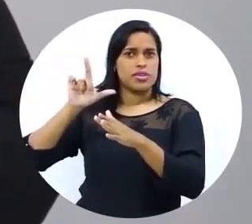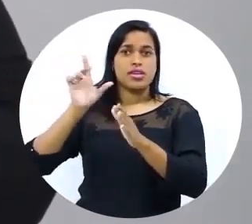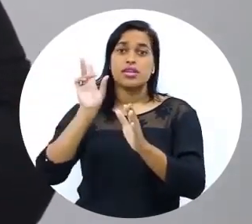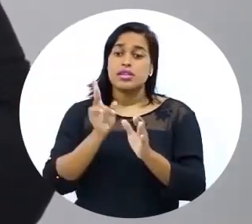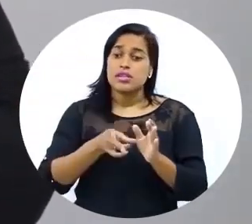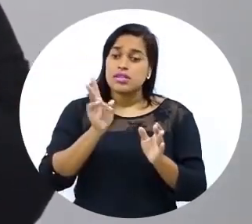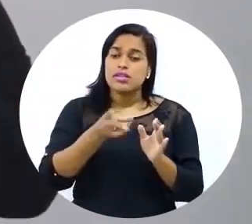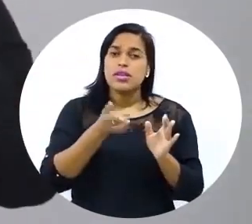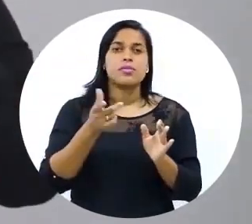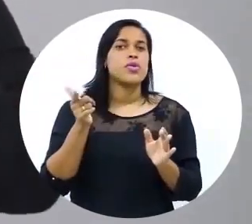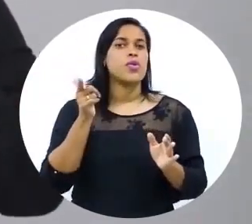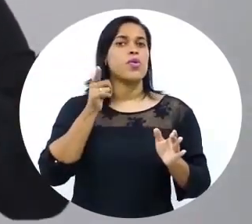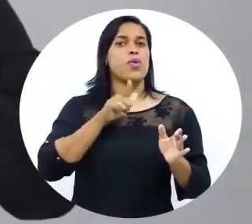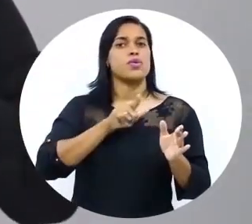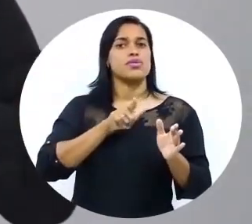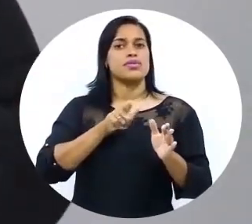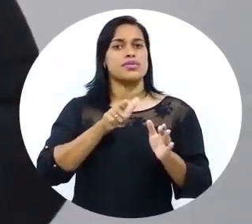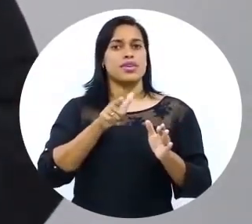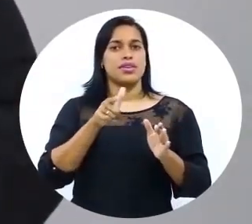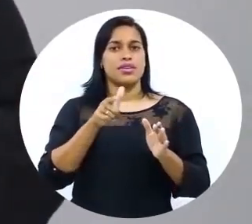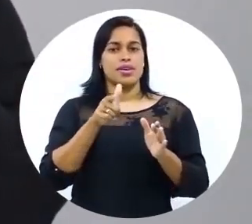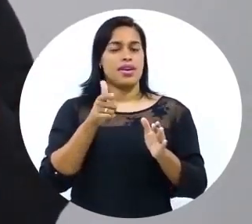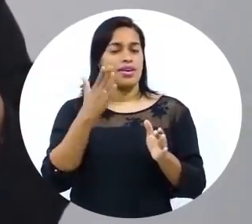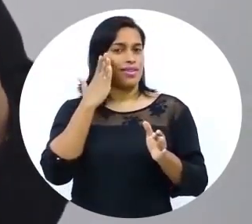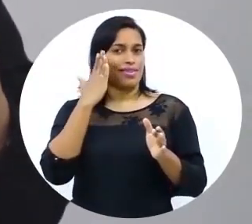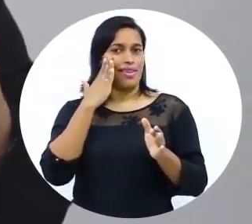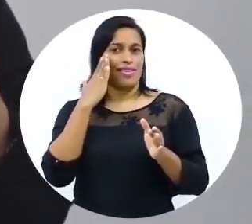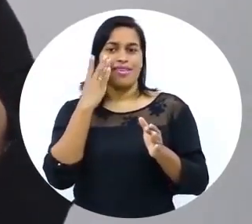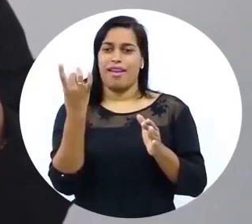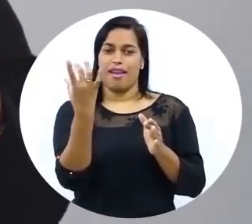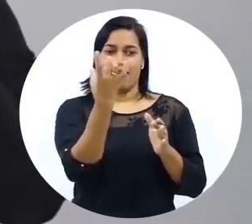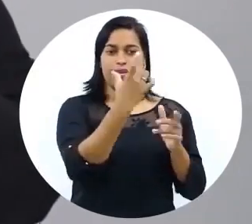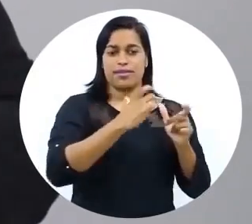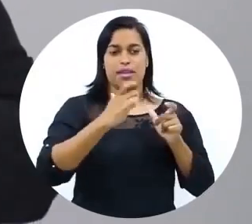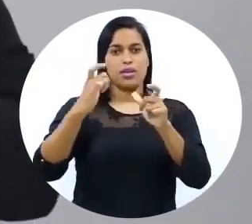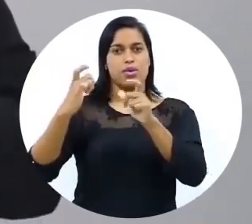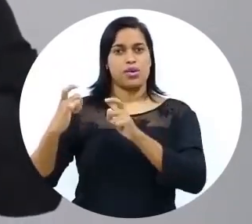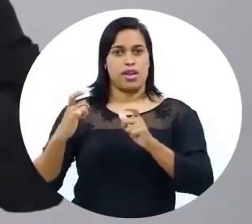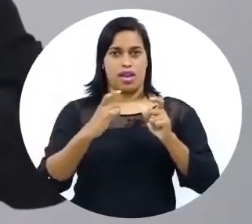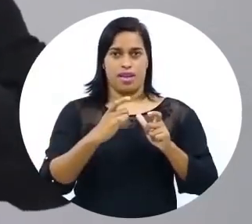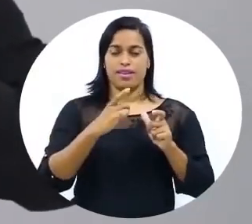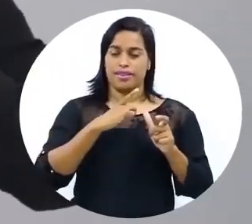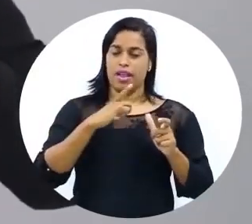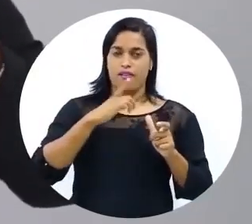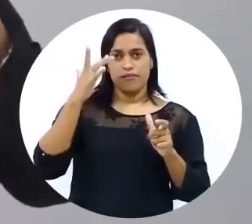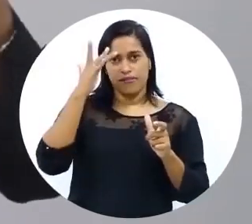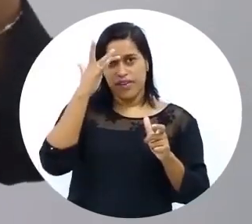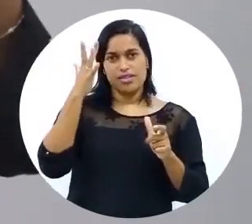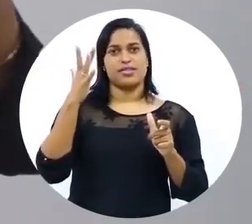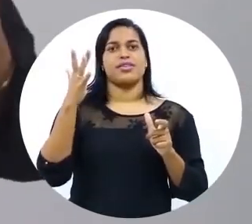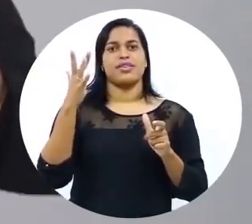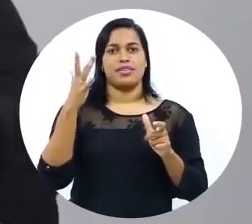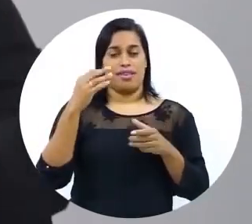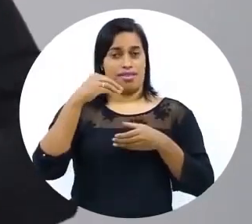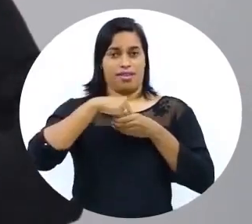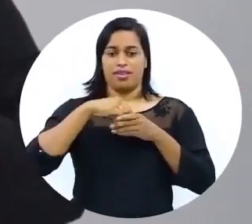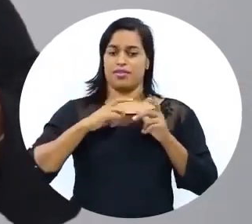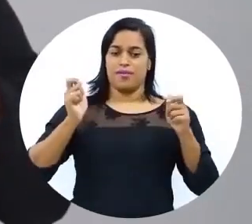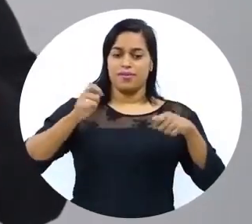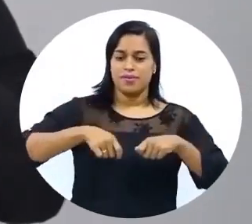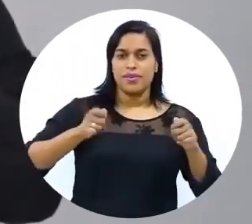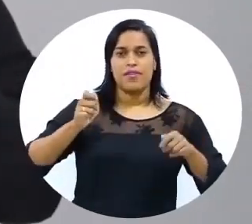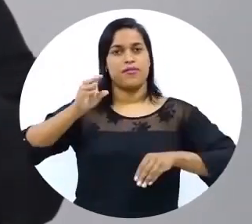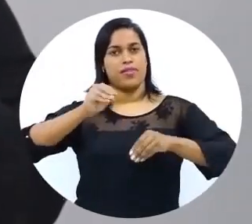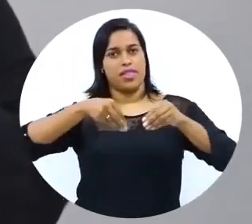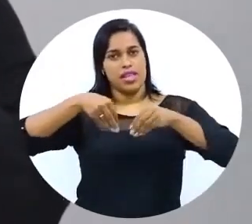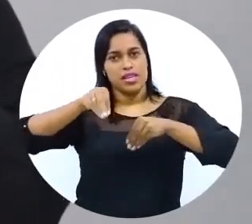muito facilmente aos cenários onde ele estava. Então ele tinha essa competência de ser